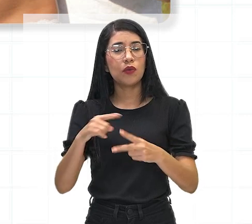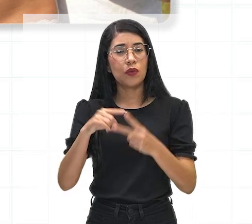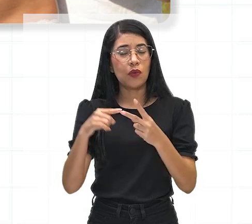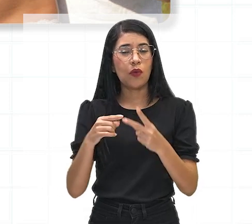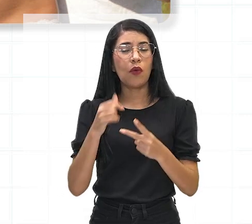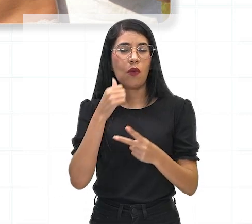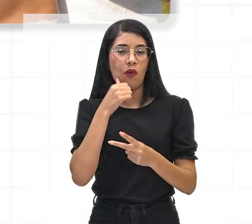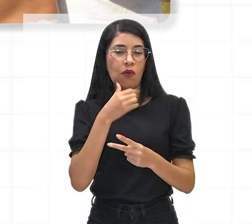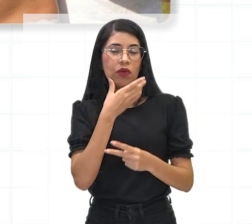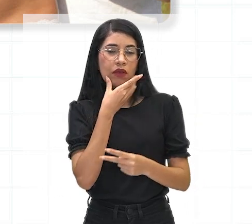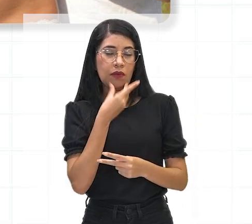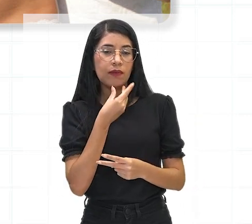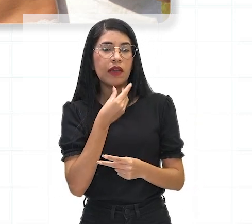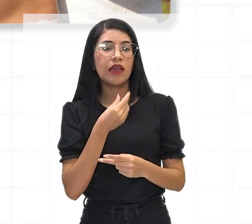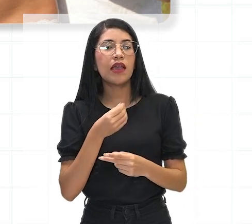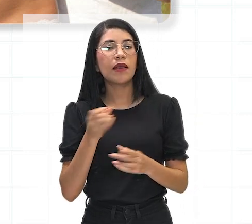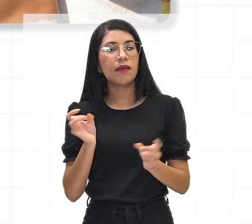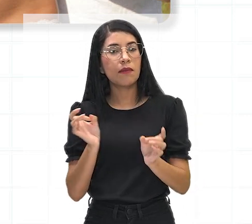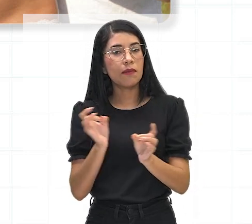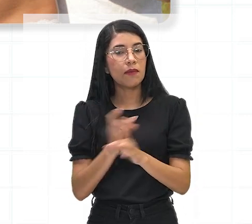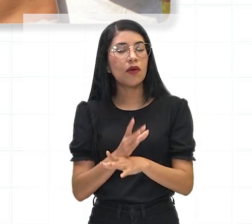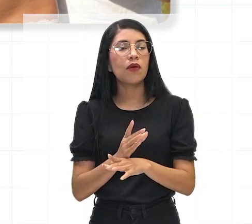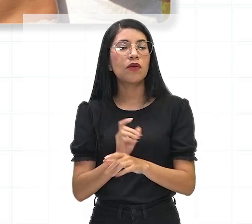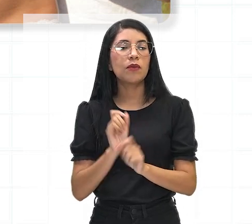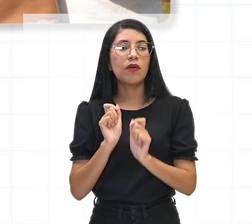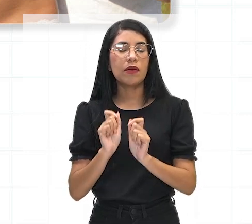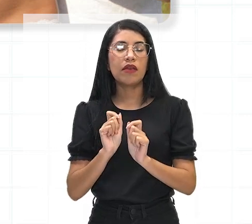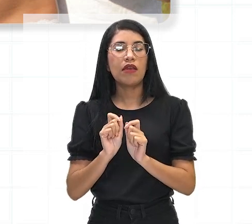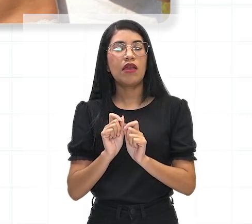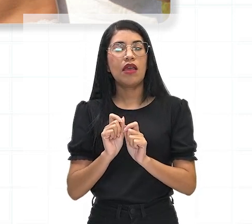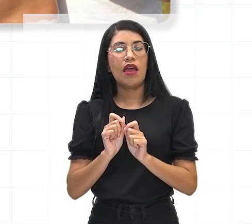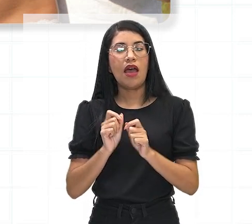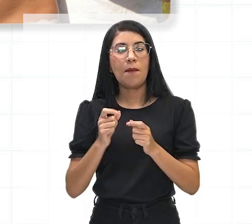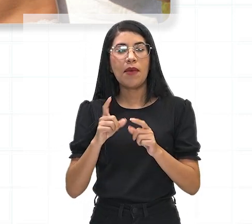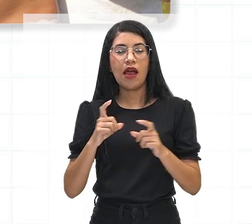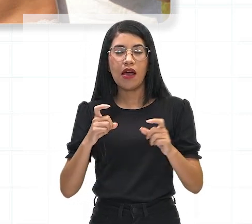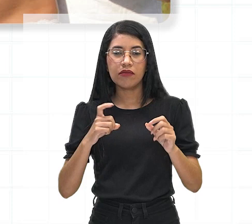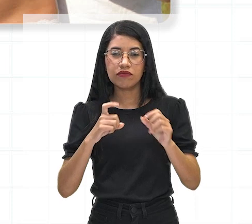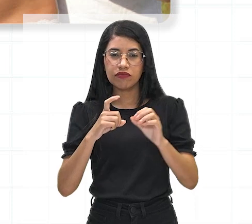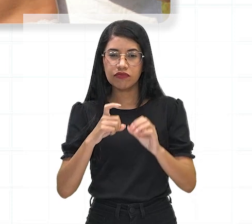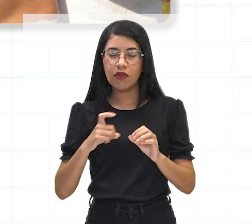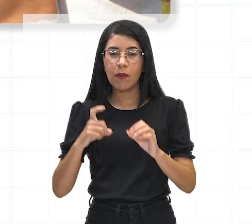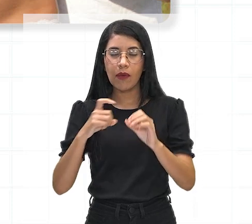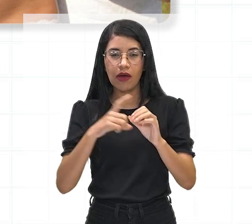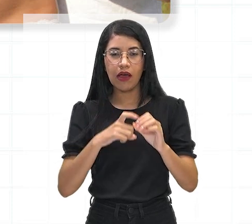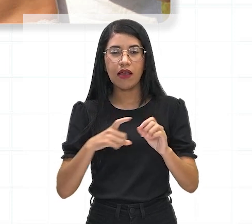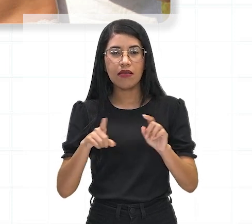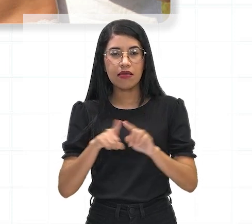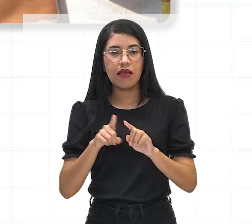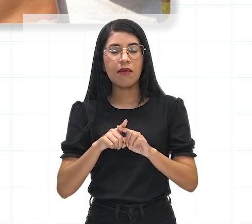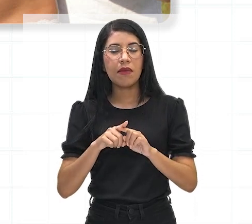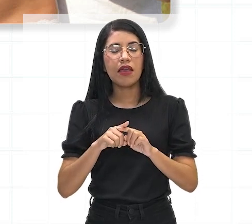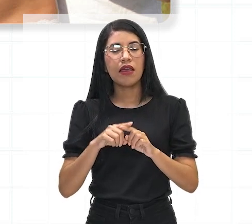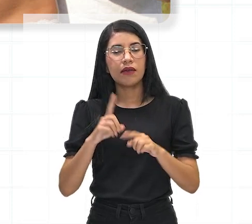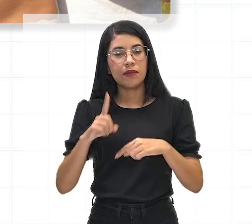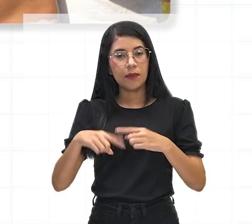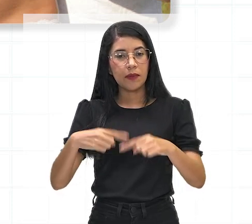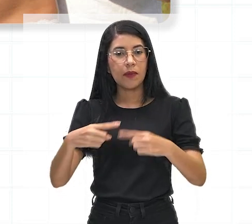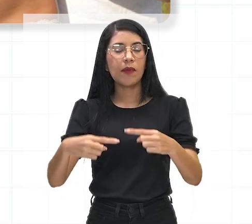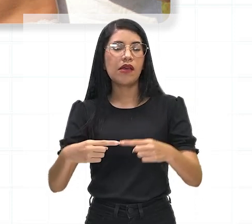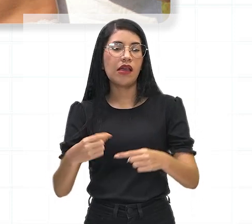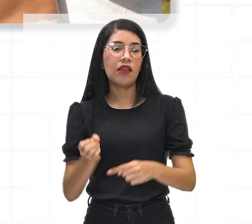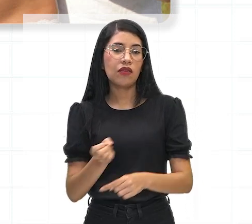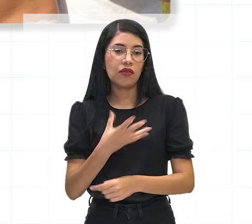reprodução em ambos os gêneros se tornam aptos a produzir gametas, maturá-los e,